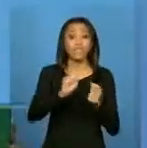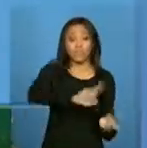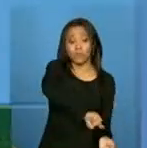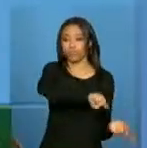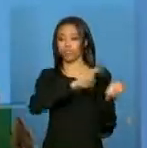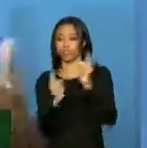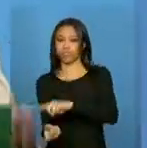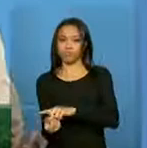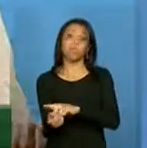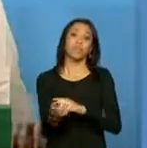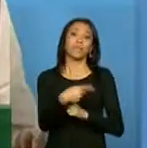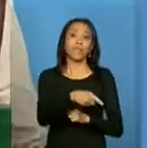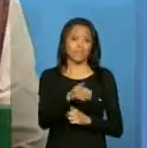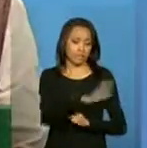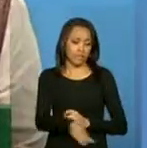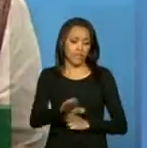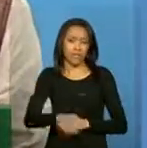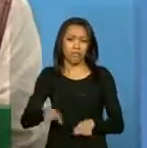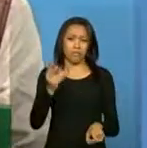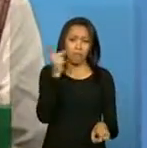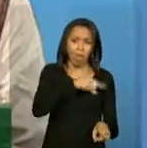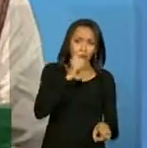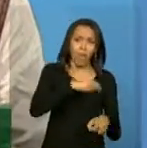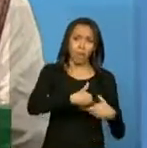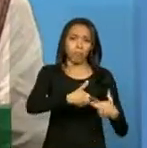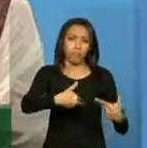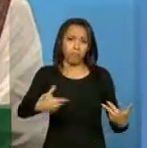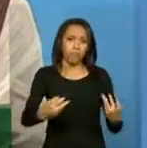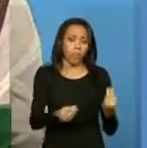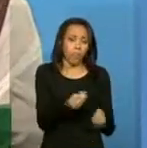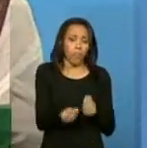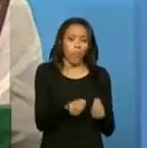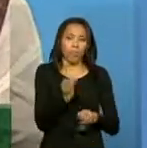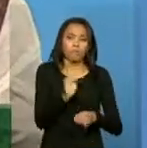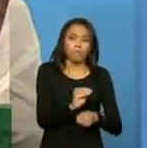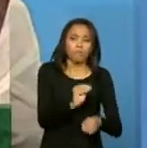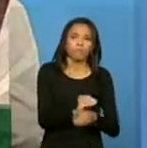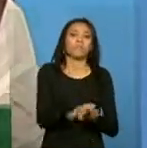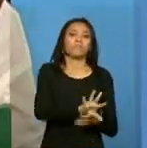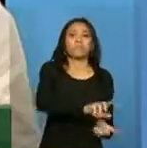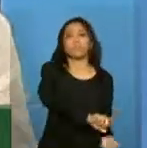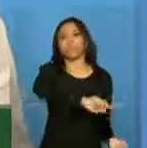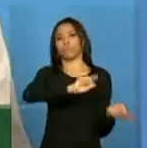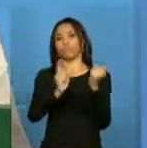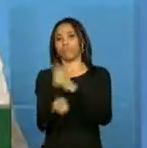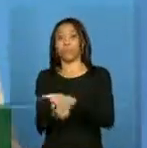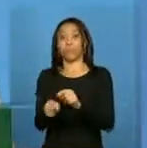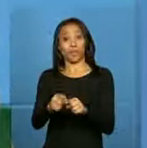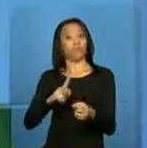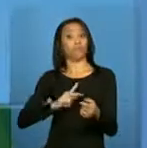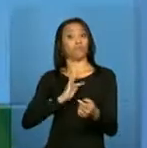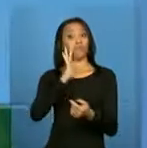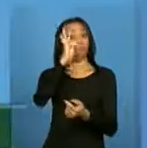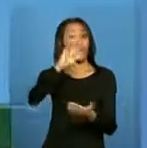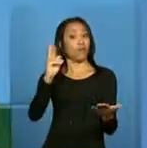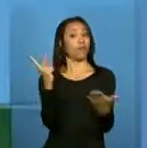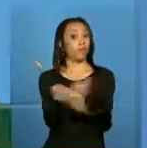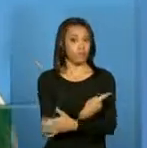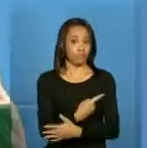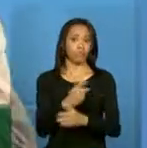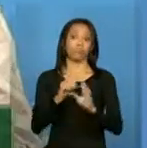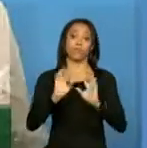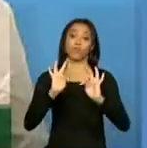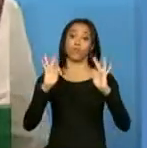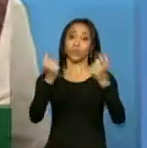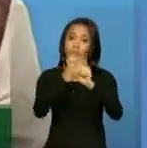as vulnerabilidades das crianças em grandes dividendos, em grandes e positivas consequências para a sociedade como um todo.